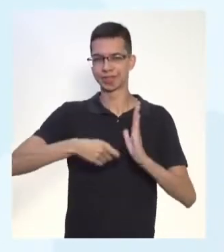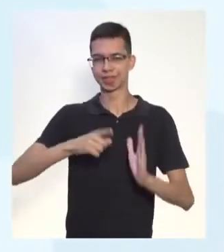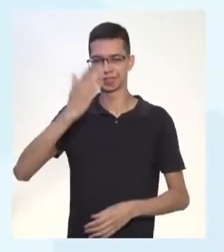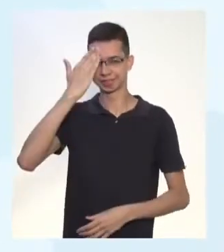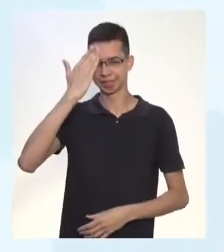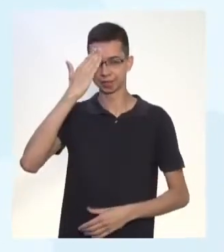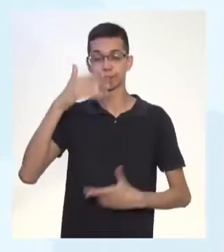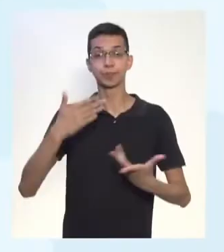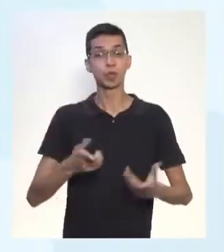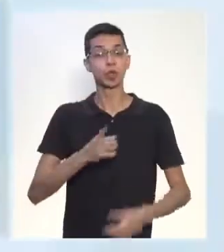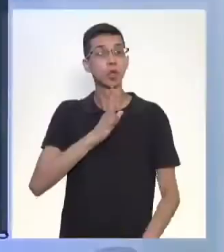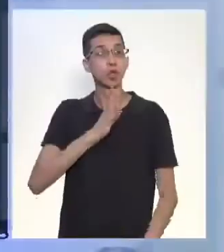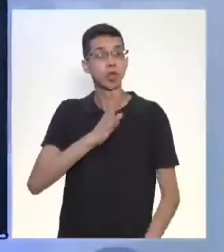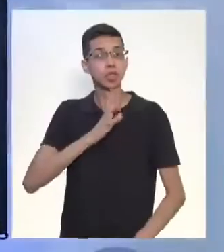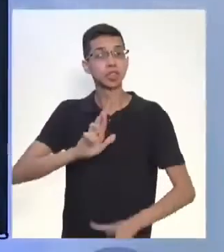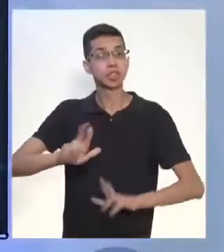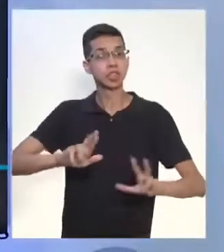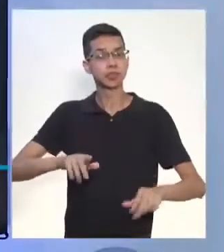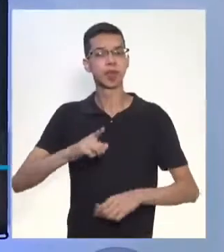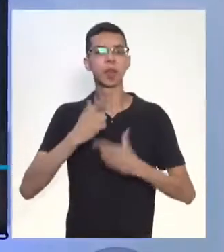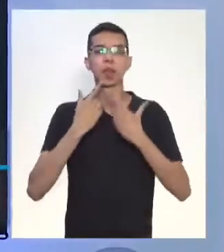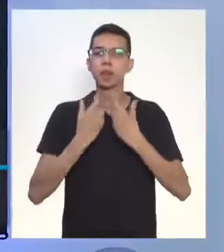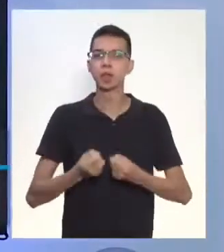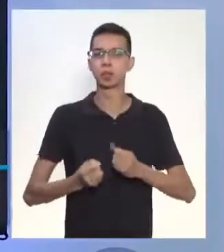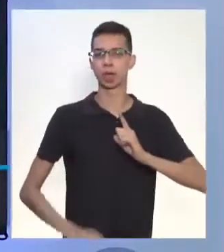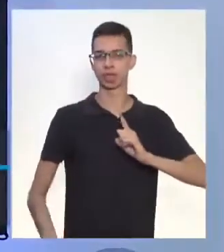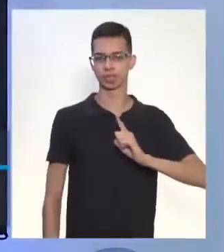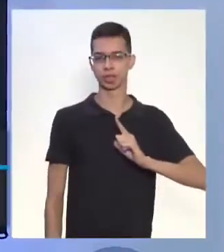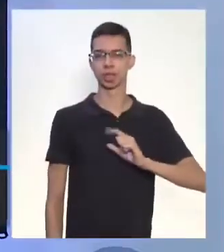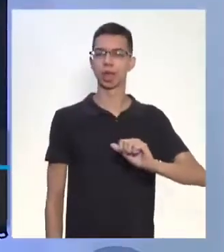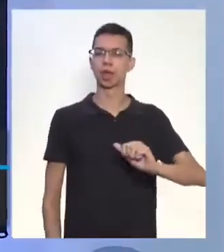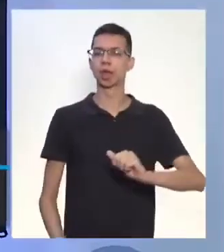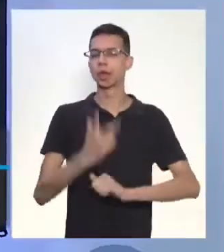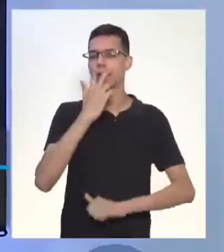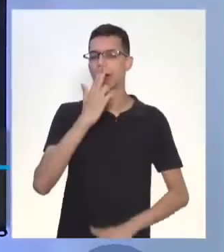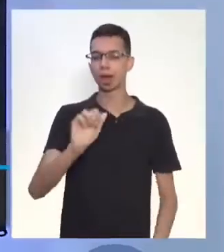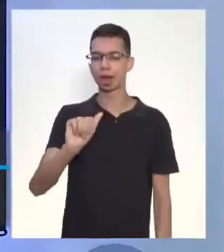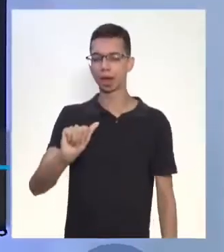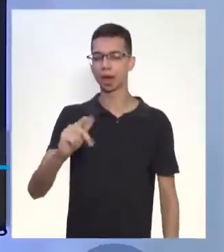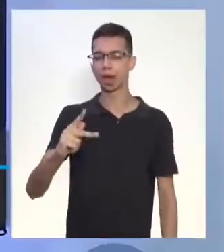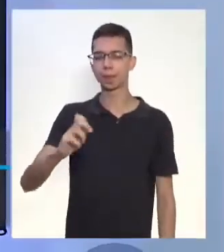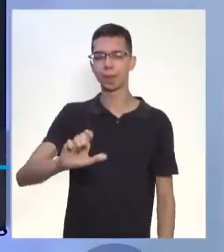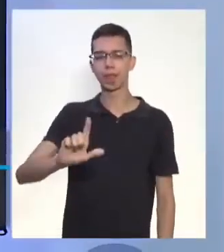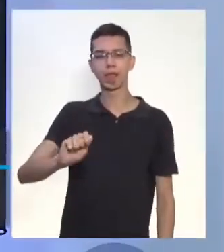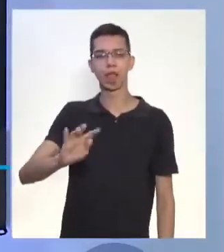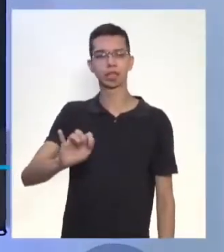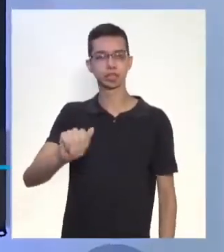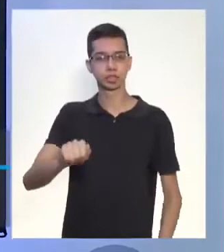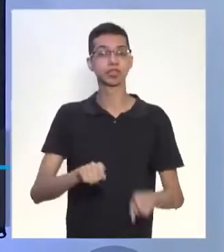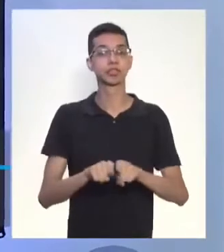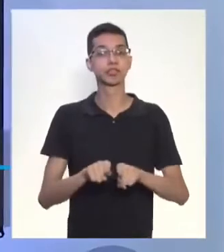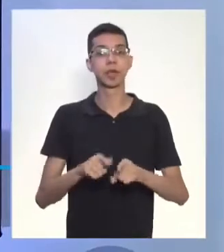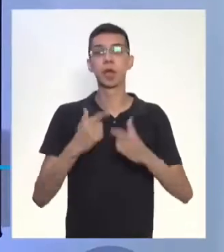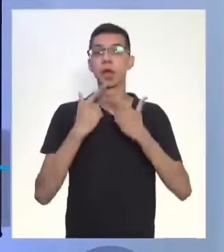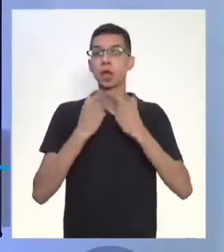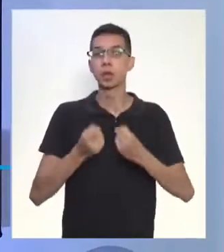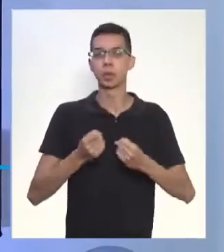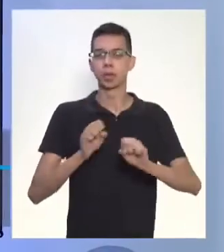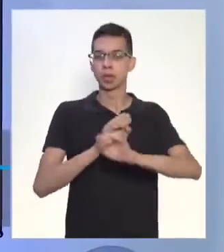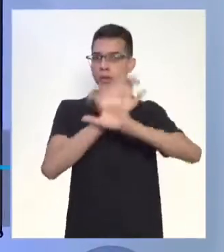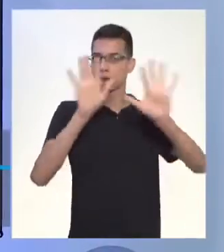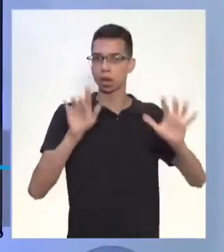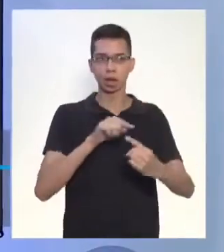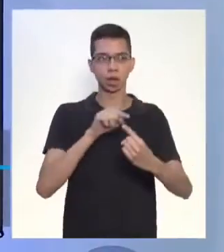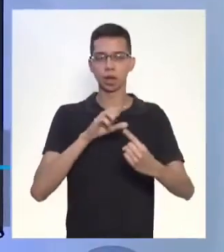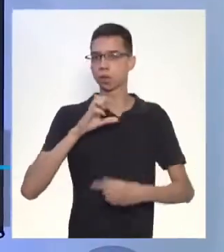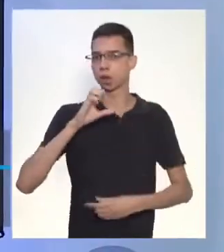dessa diferença, que nós temos uma linguagem mais apelativa, uma linguagem mais direta, então, depende. Normalmente, nas